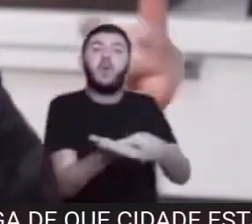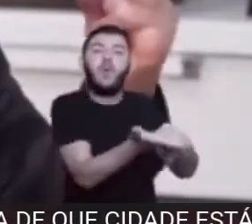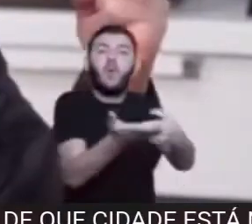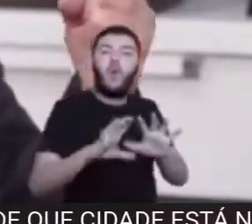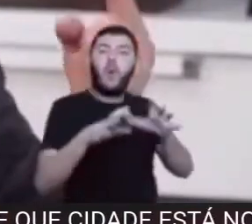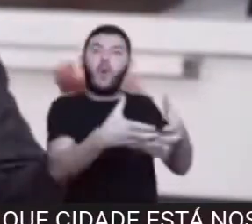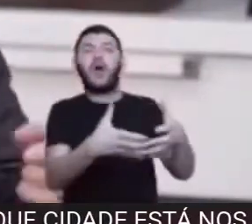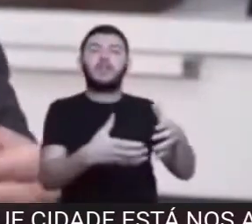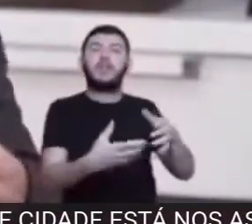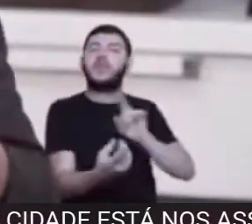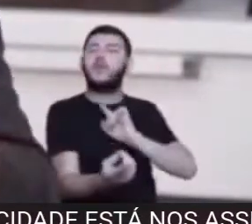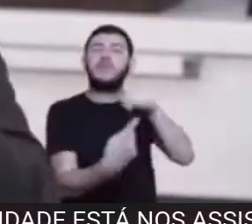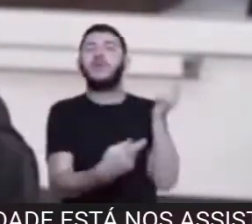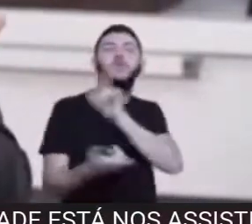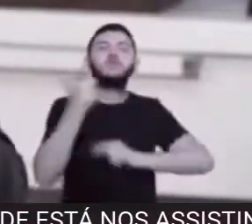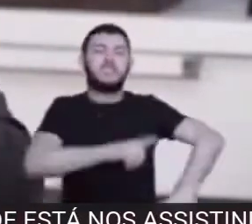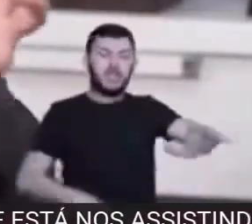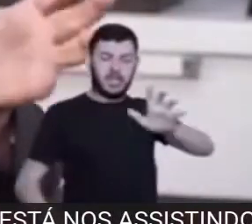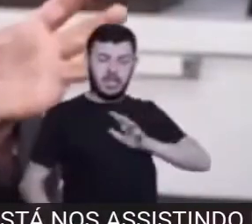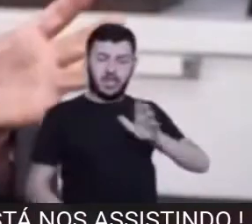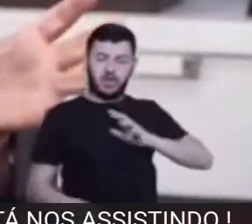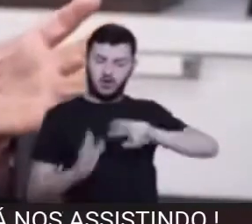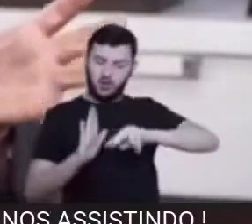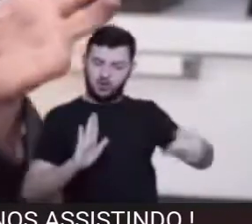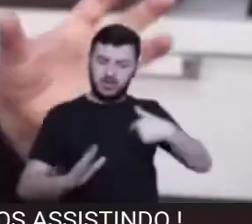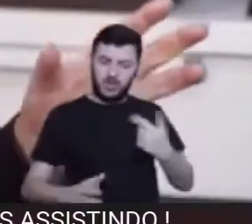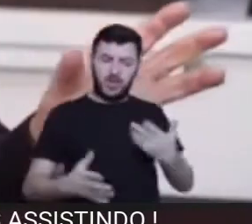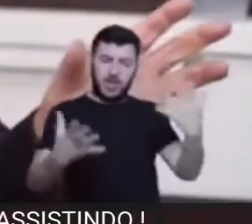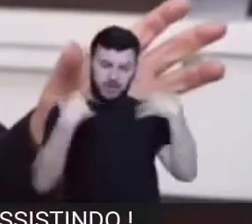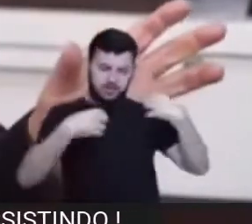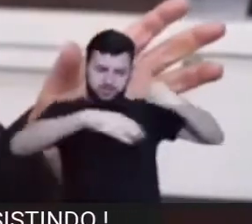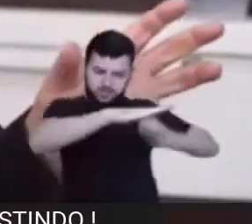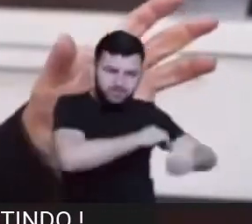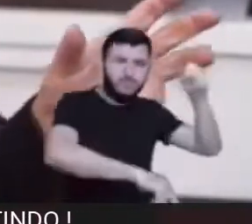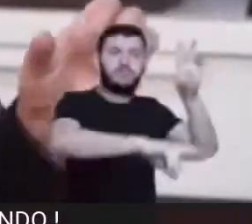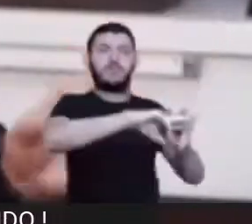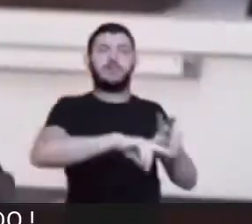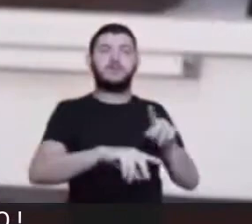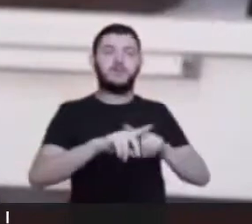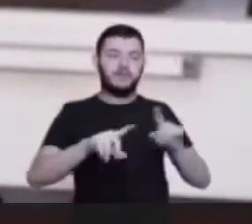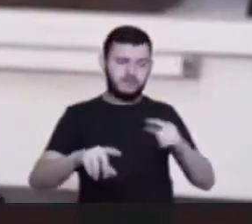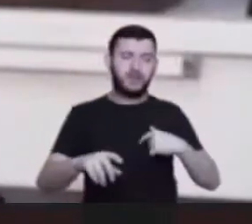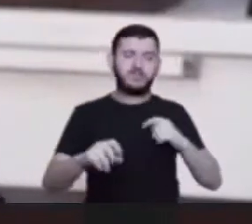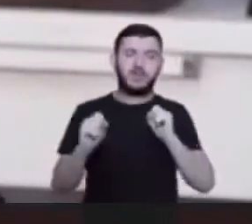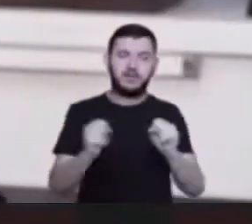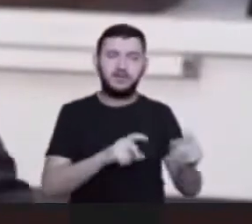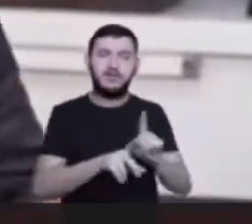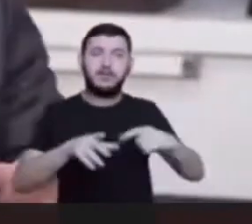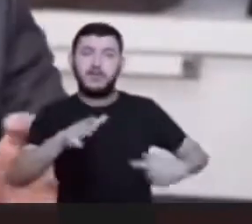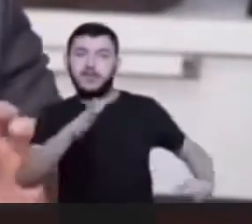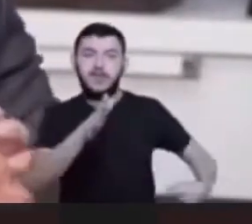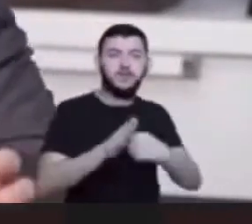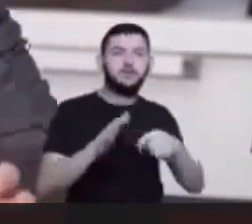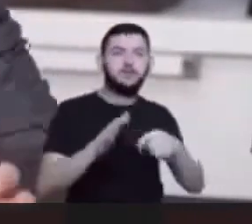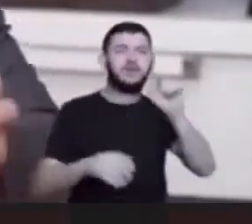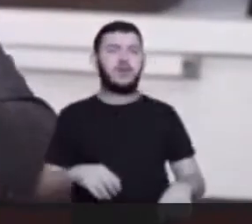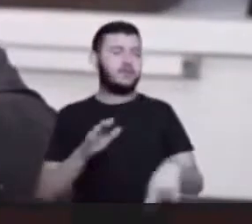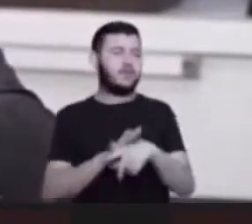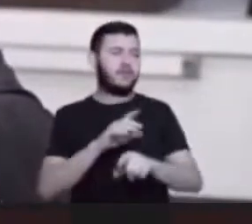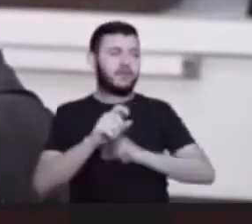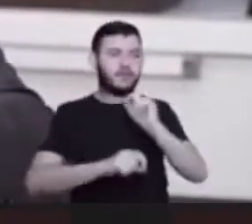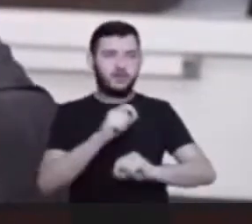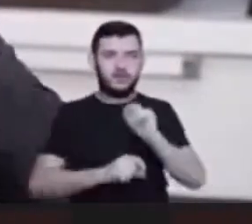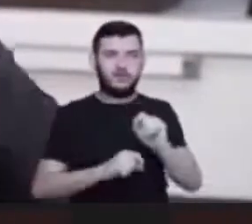prisão. Veja uma coisa, a primeira denúncia que eles fizeram, aquele PowerPoint, era a denúncia do quadrilhão. Então, a tese